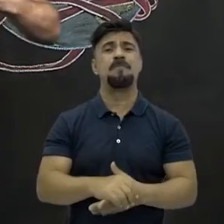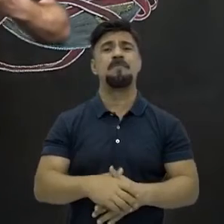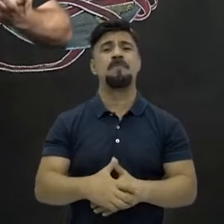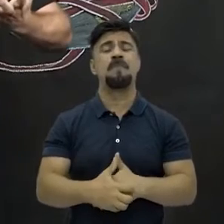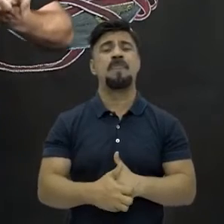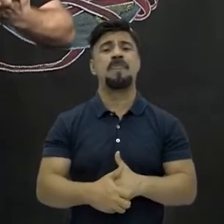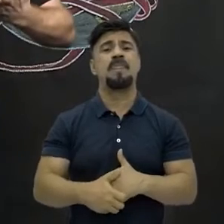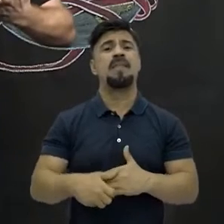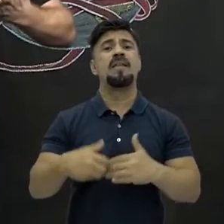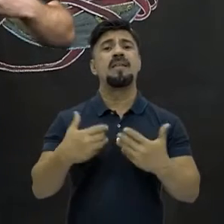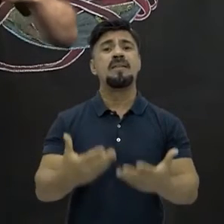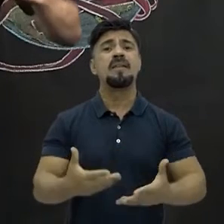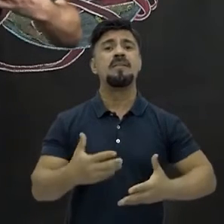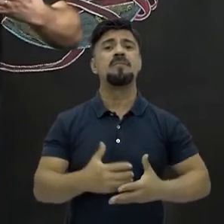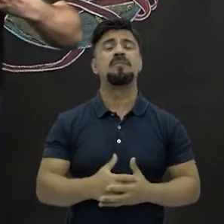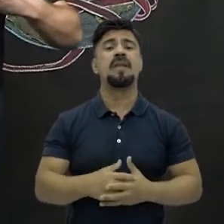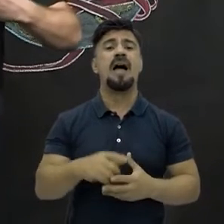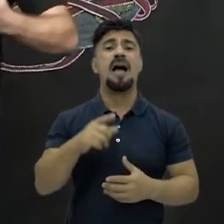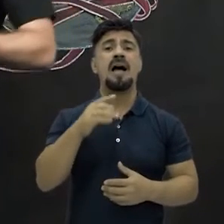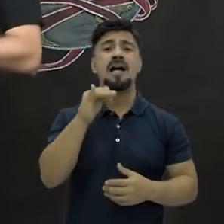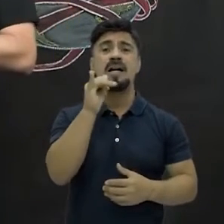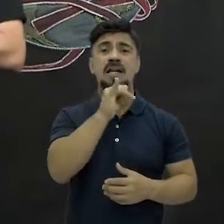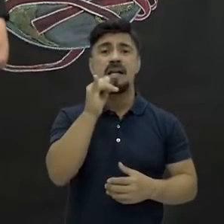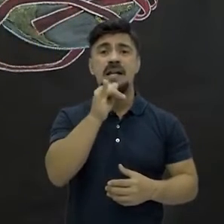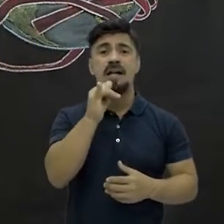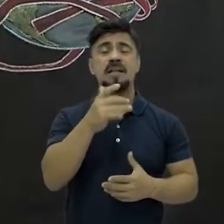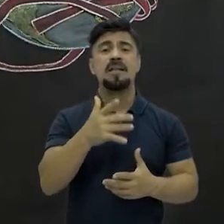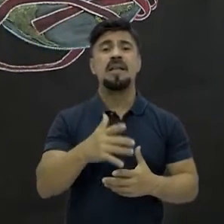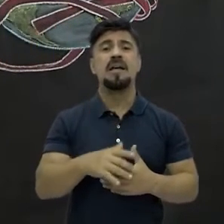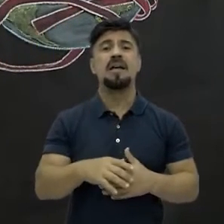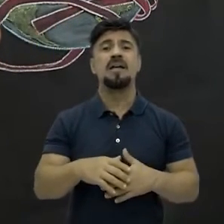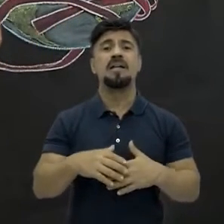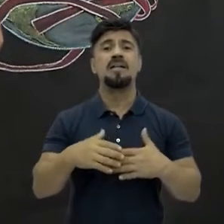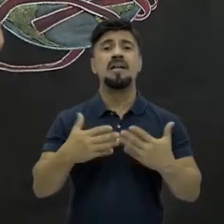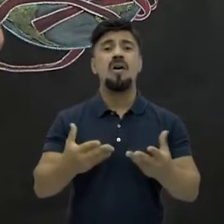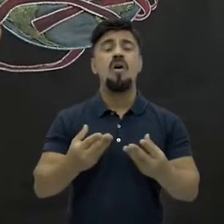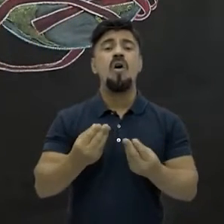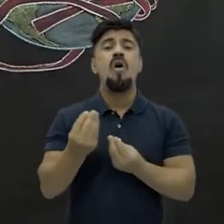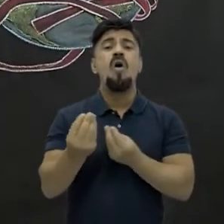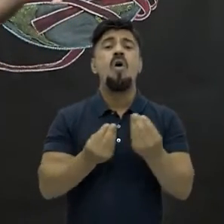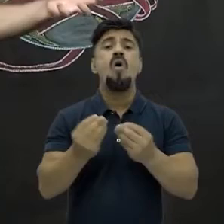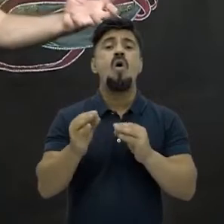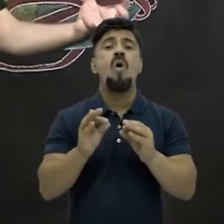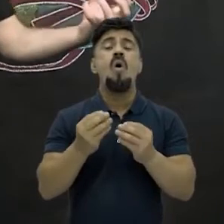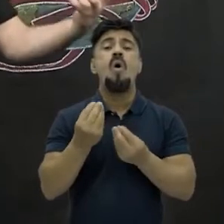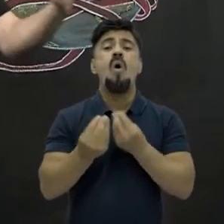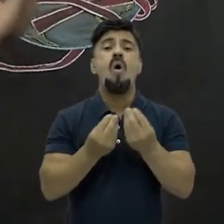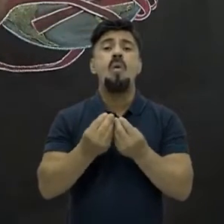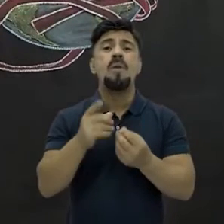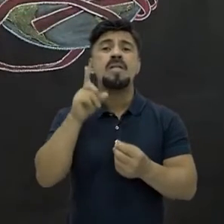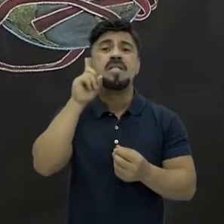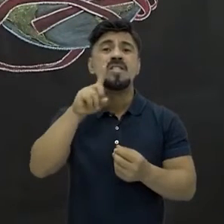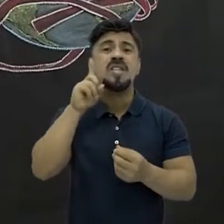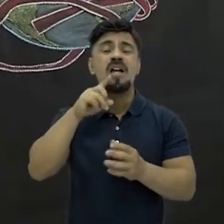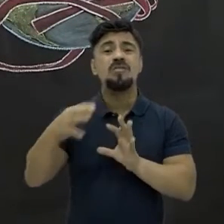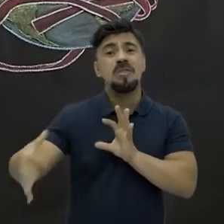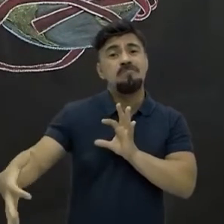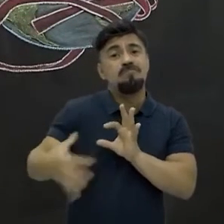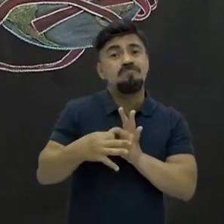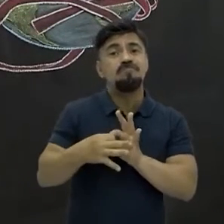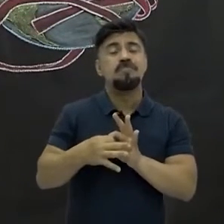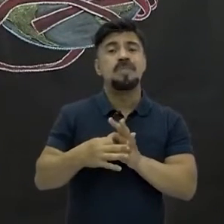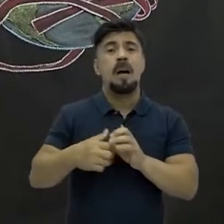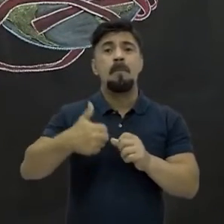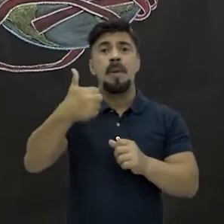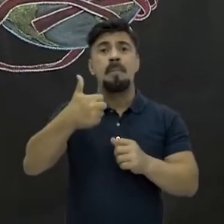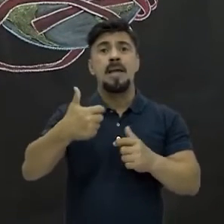Dessa maneira, então, a Inglaterra acaba dando um jeito de fazer com que os Estados Unidos entrassem do lado deles da Primeira Guerra